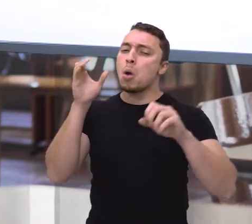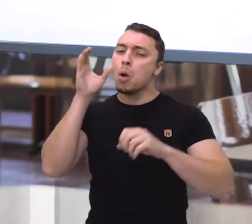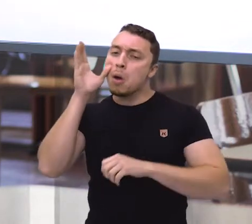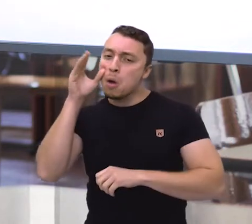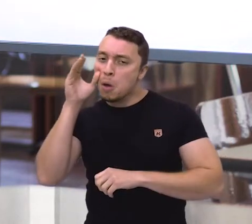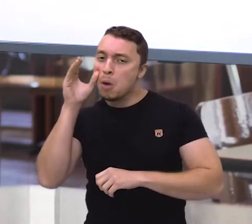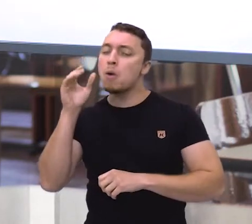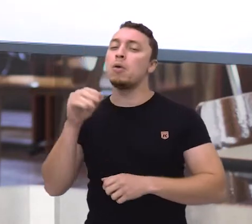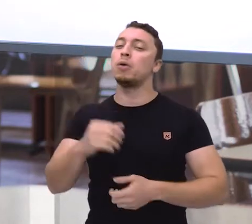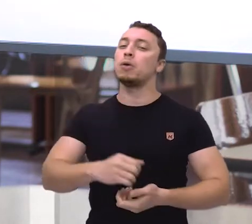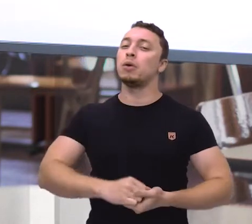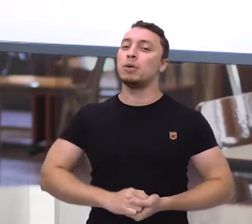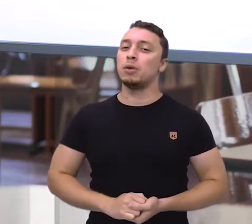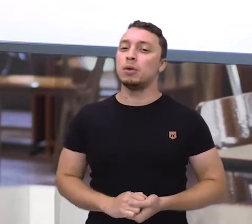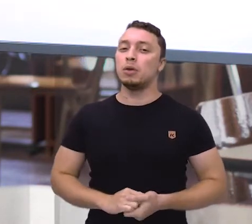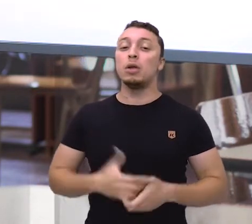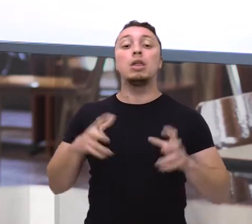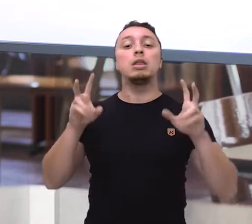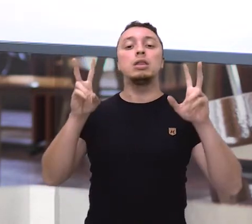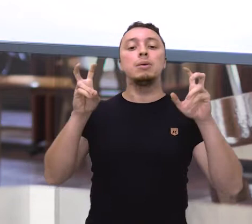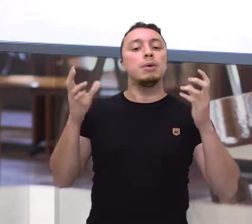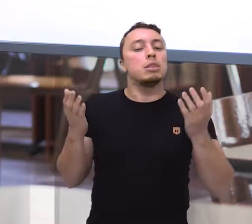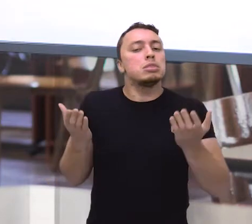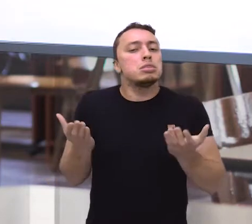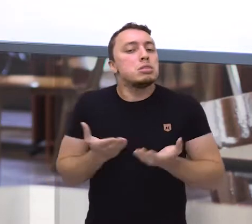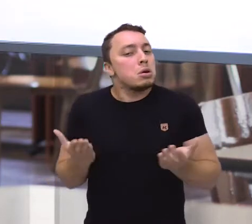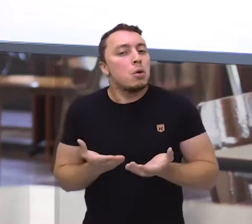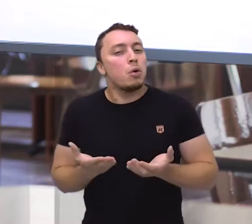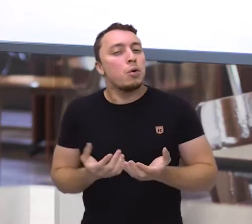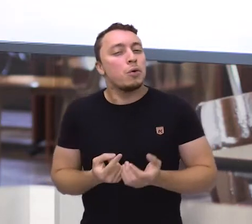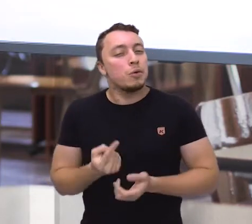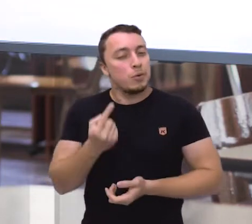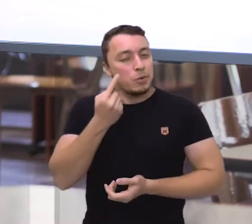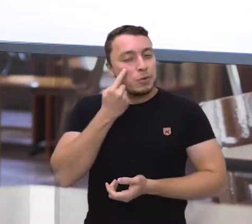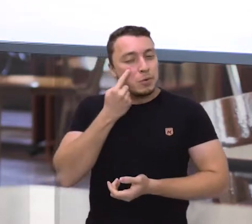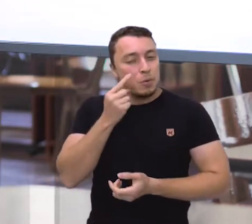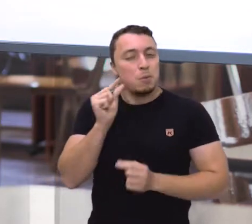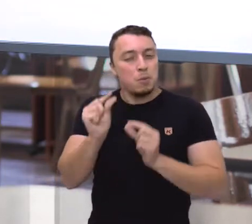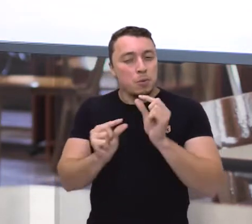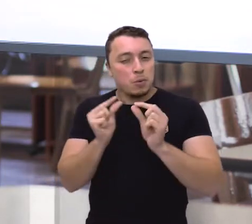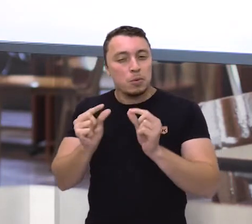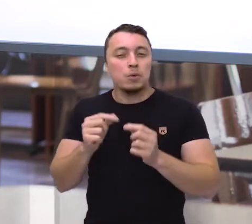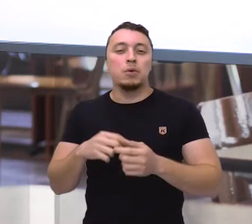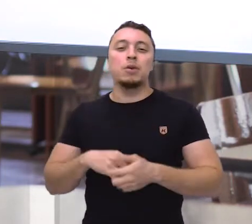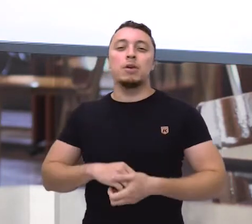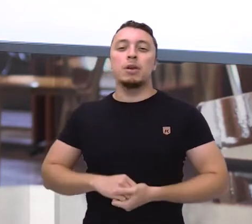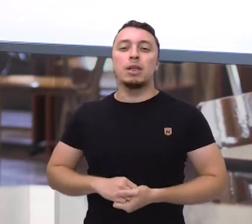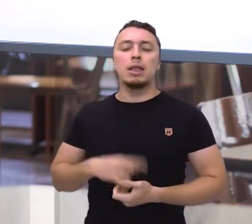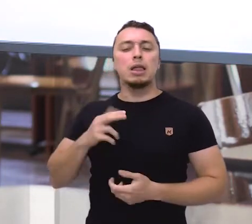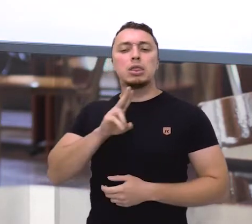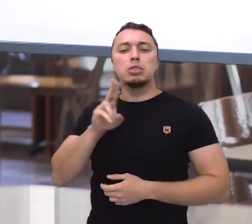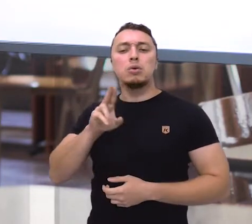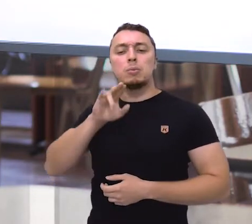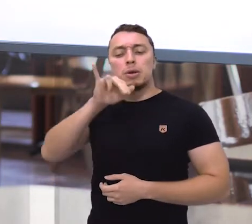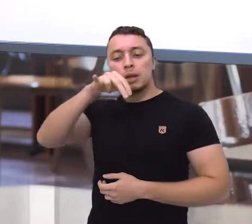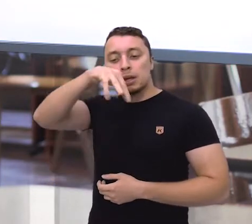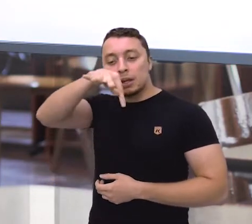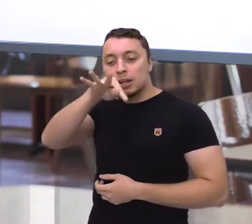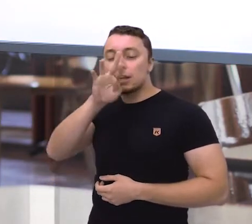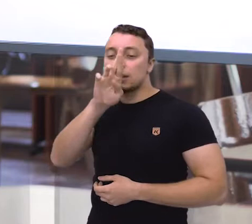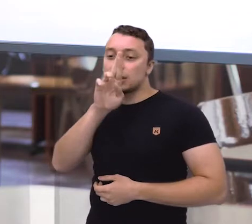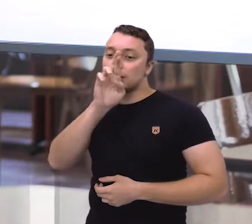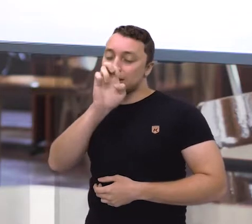e mais que interessante, um tema atual. Vamos verificar um pouquinho do que se trata o internetês e